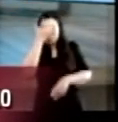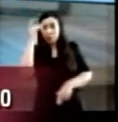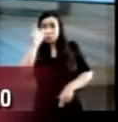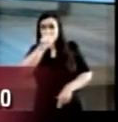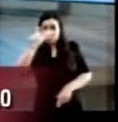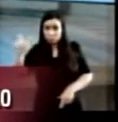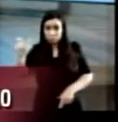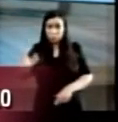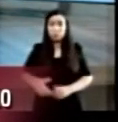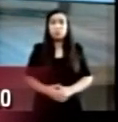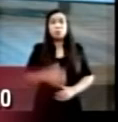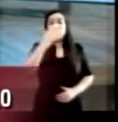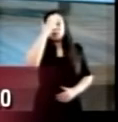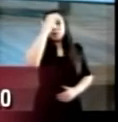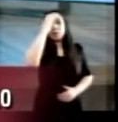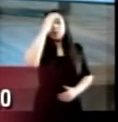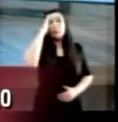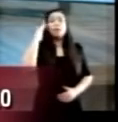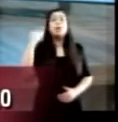temos visto